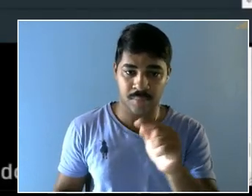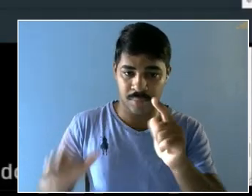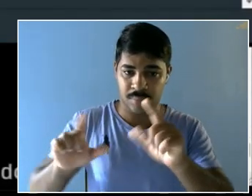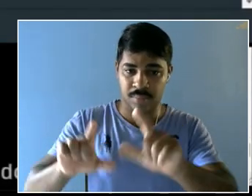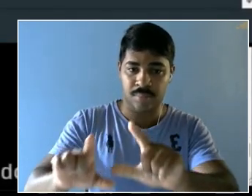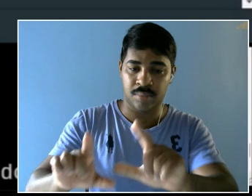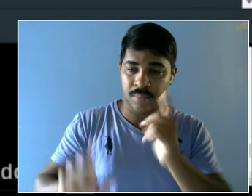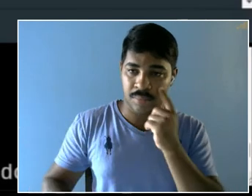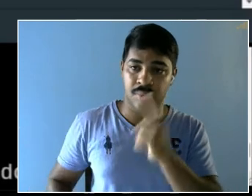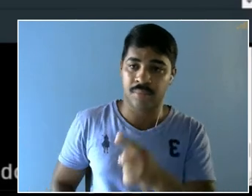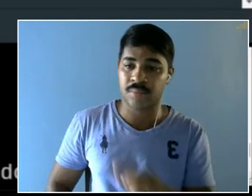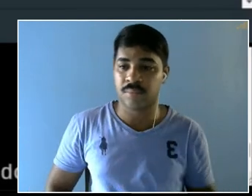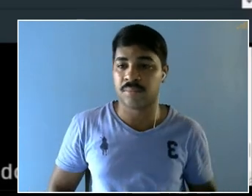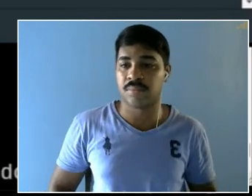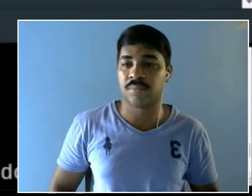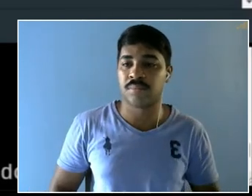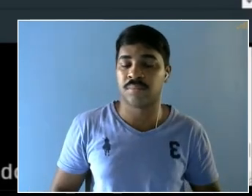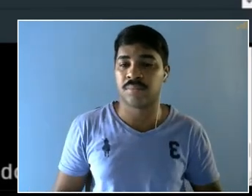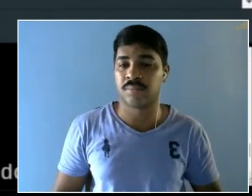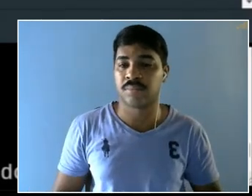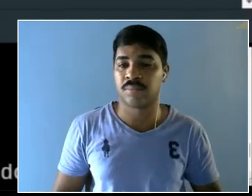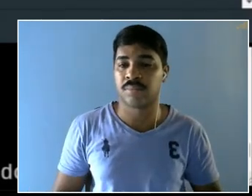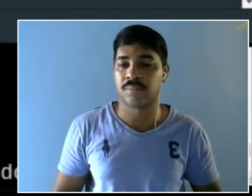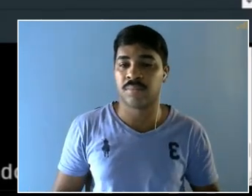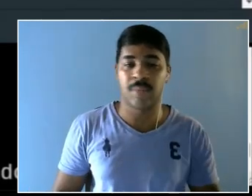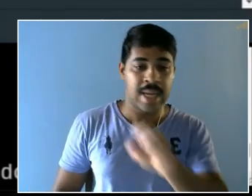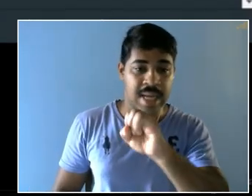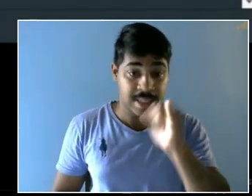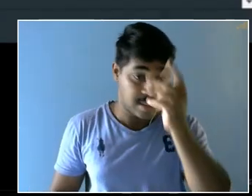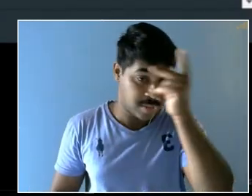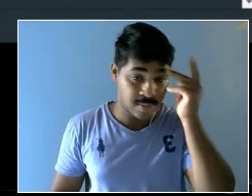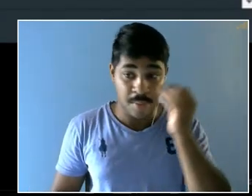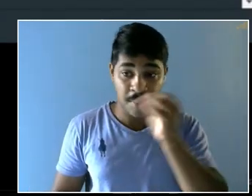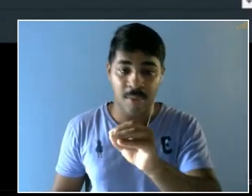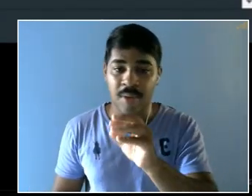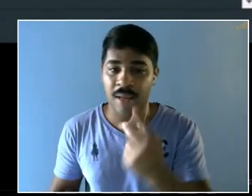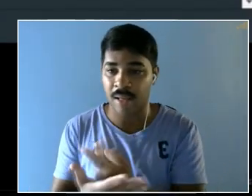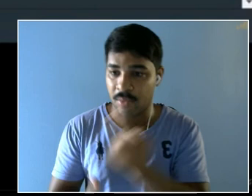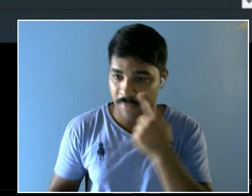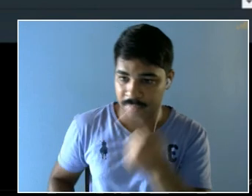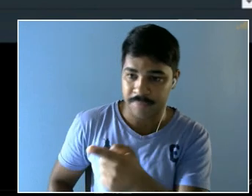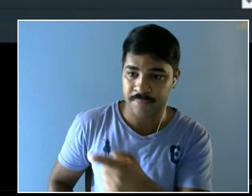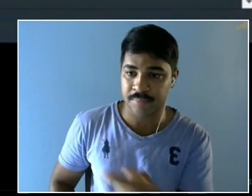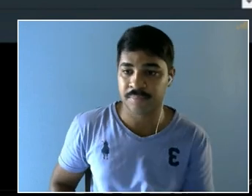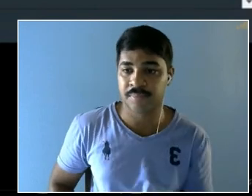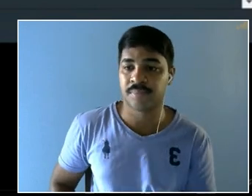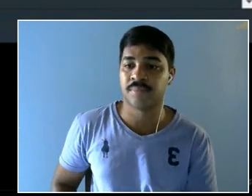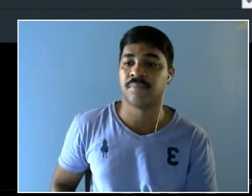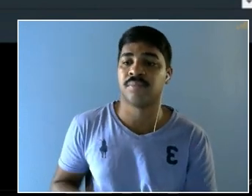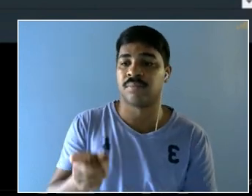pouquinho, ele vai repetir enquanto a senha estiver errada. Então se eu executar aqui agora, insira a sua senha, 1, 2,